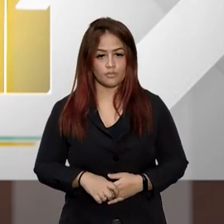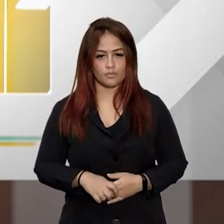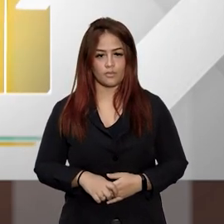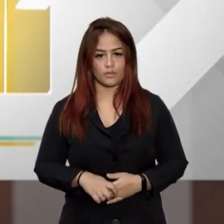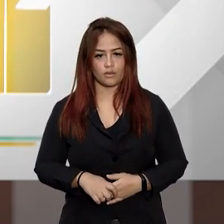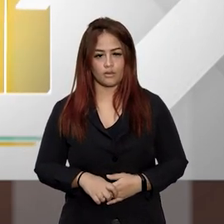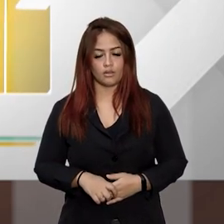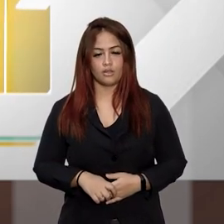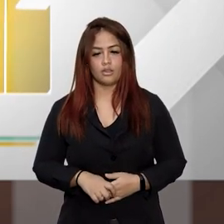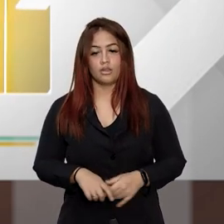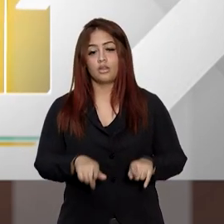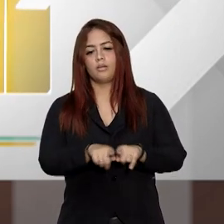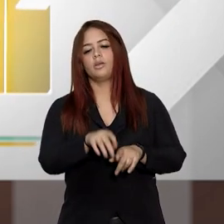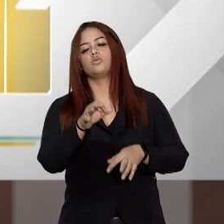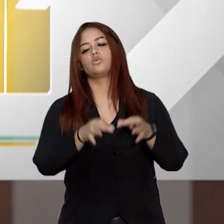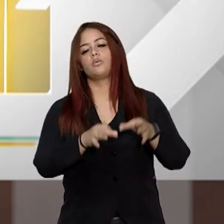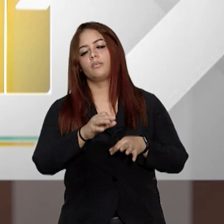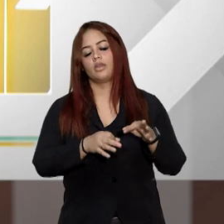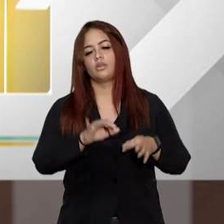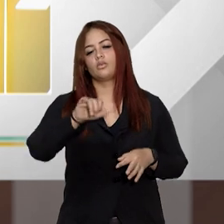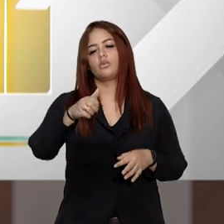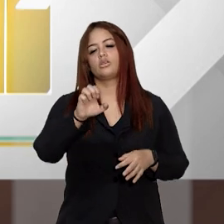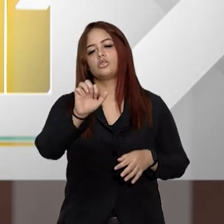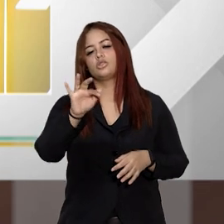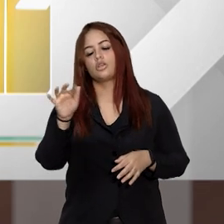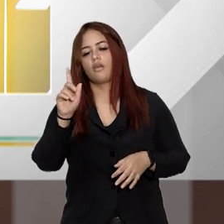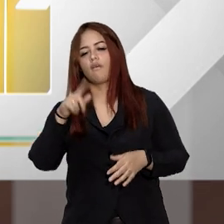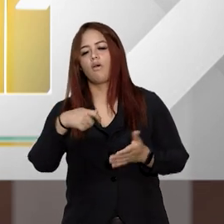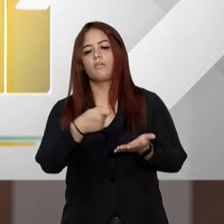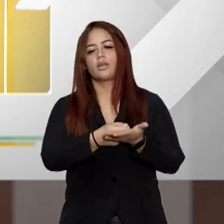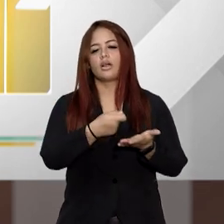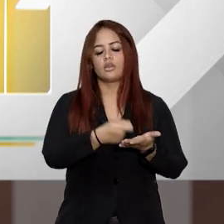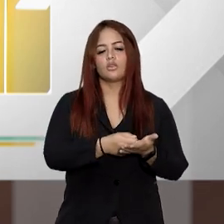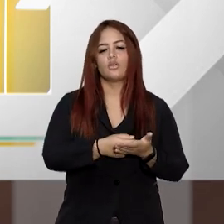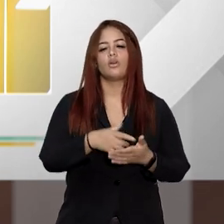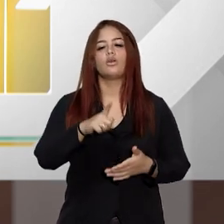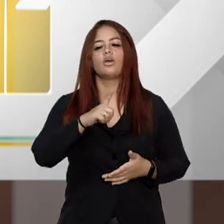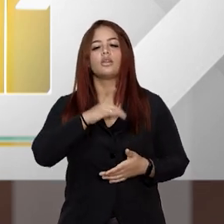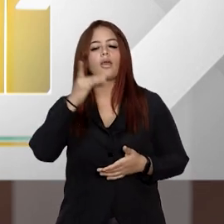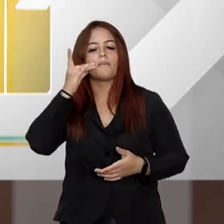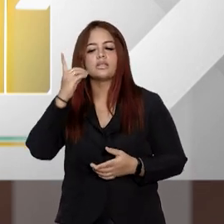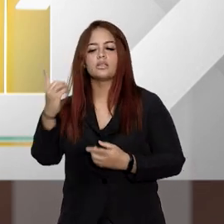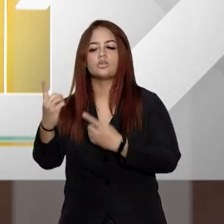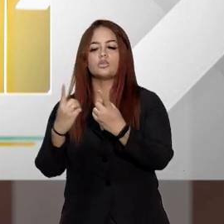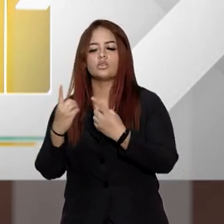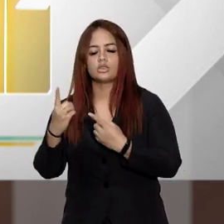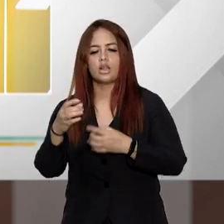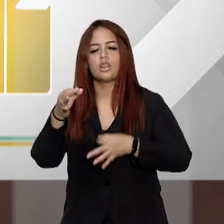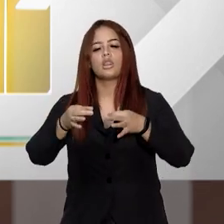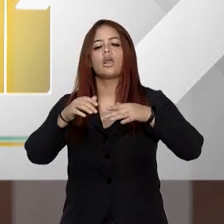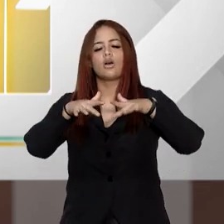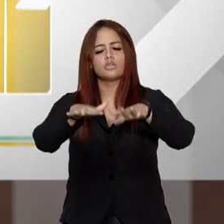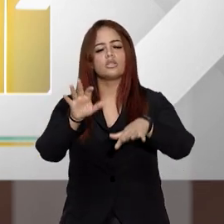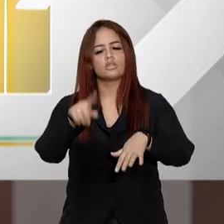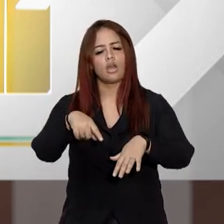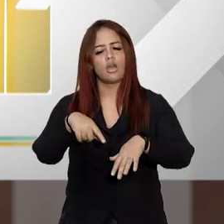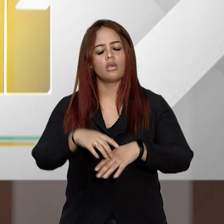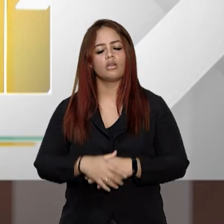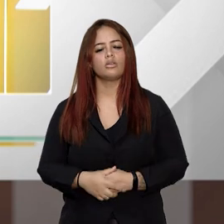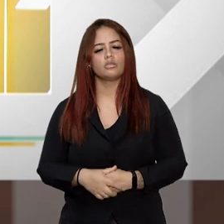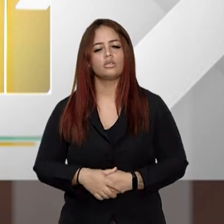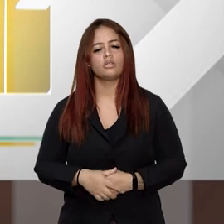Nos julgamentos pelos Juizados Especiais Federais, é obrigatória a presença das partes às audiências, doutora